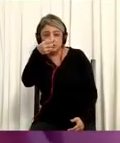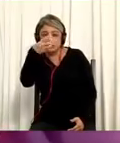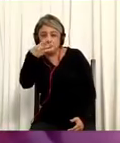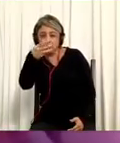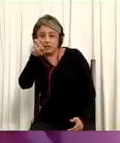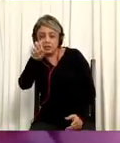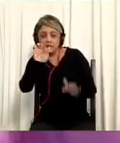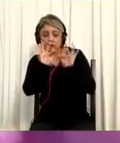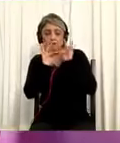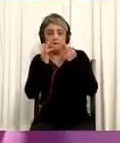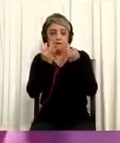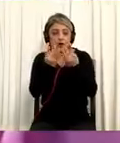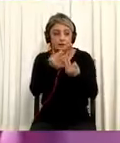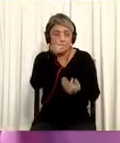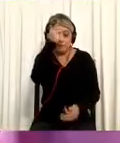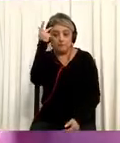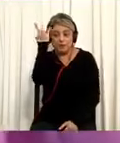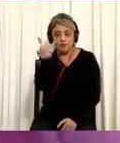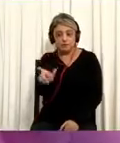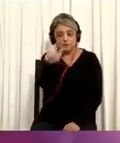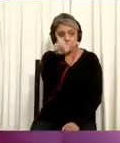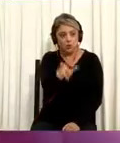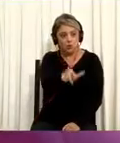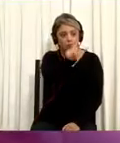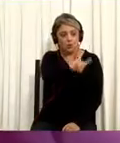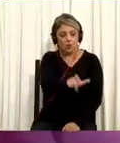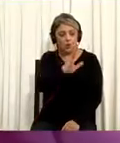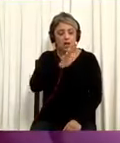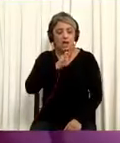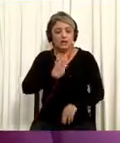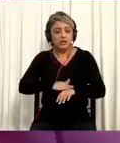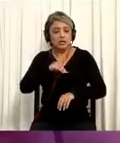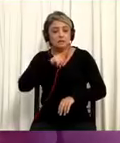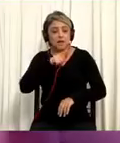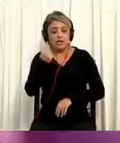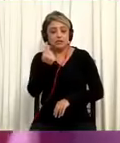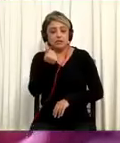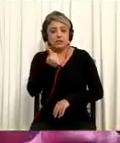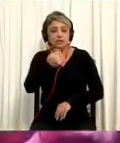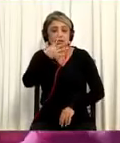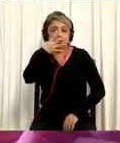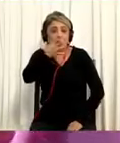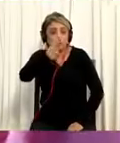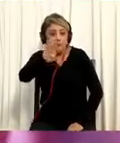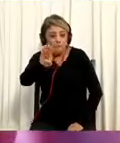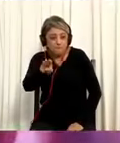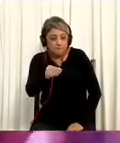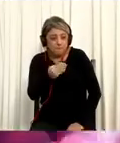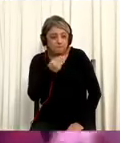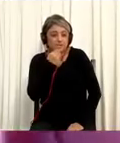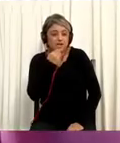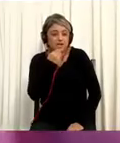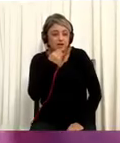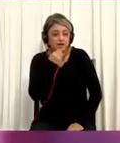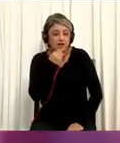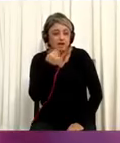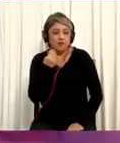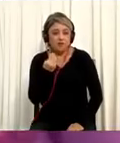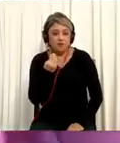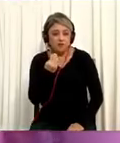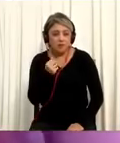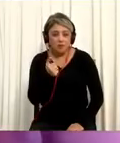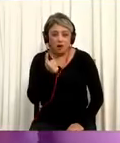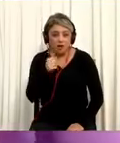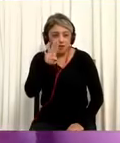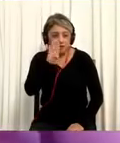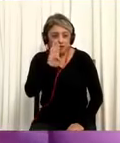2.153 famílias, pessoas, tem mais dinheiro do que 4 bilhões e 600 milhões